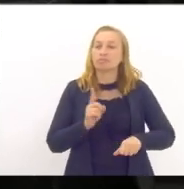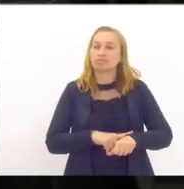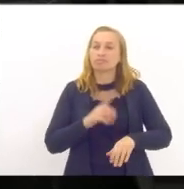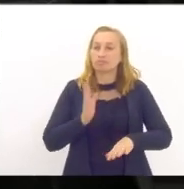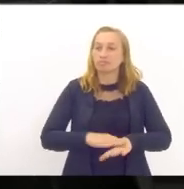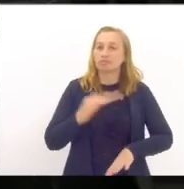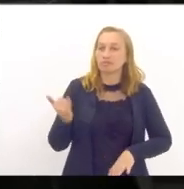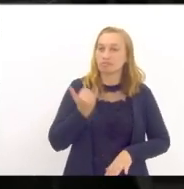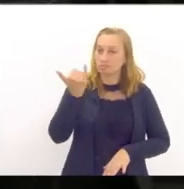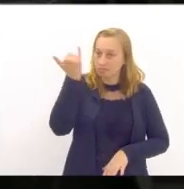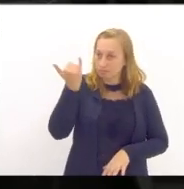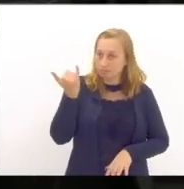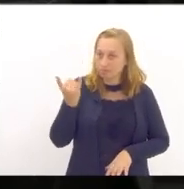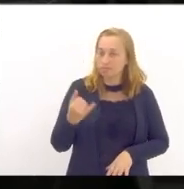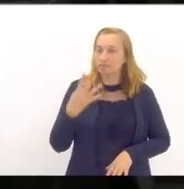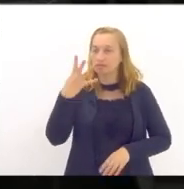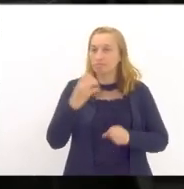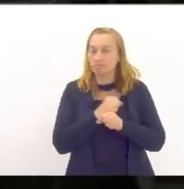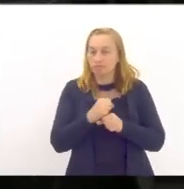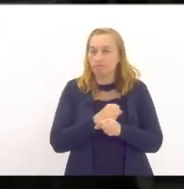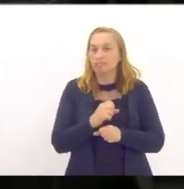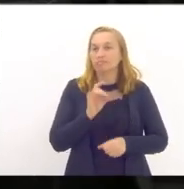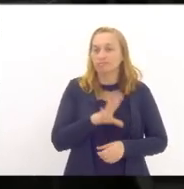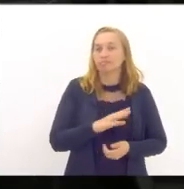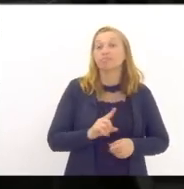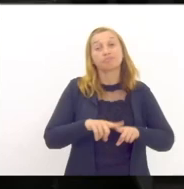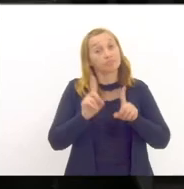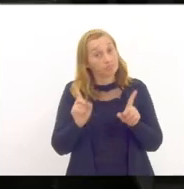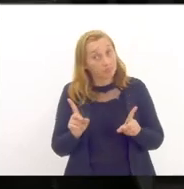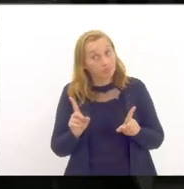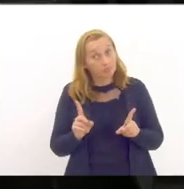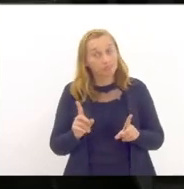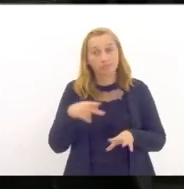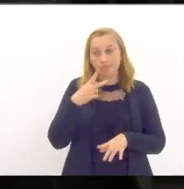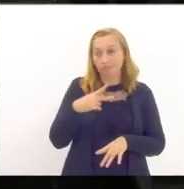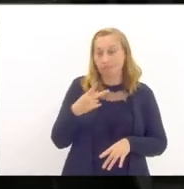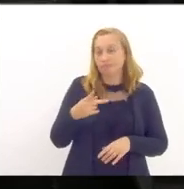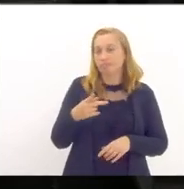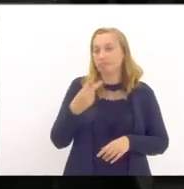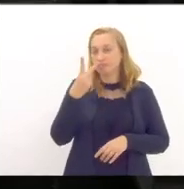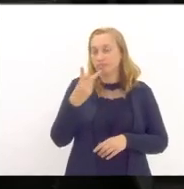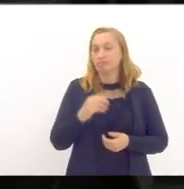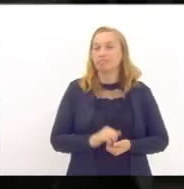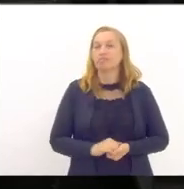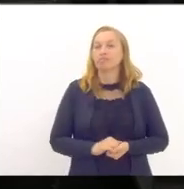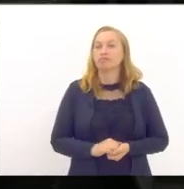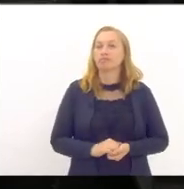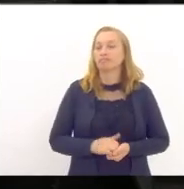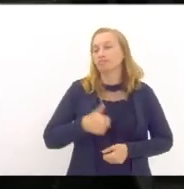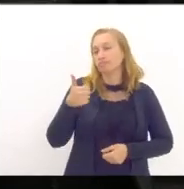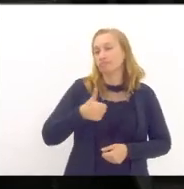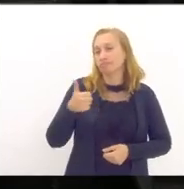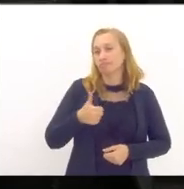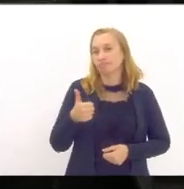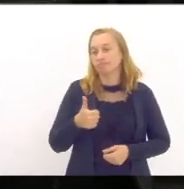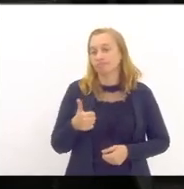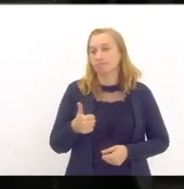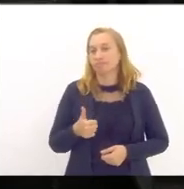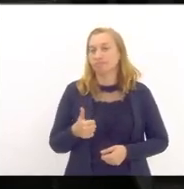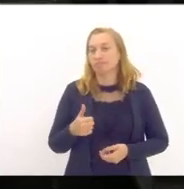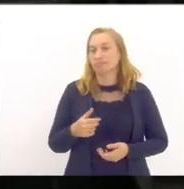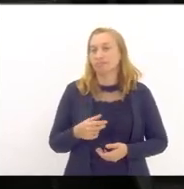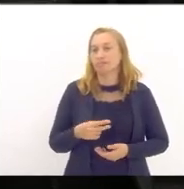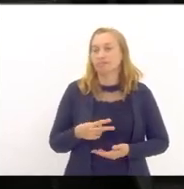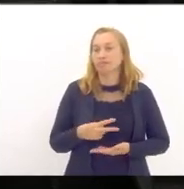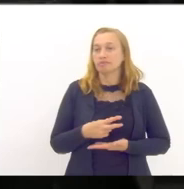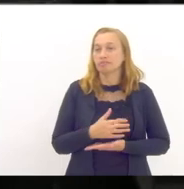mais importantes dos últimos 4 anos. Mas eu vou destacar nesse momento 2. A primeira e inédita cassação do